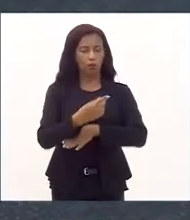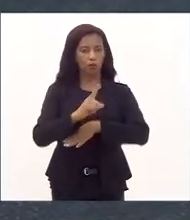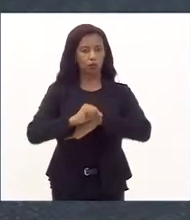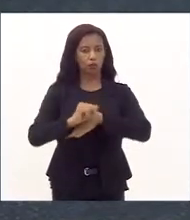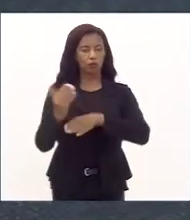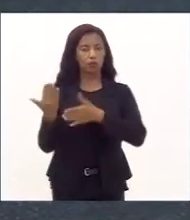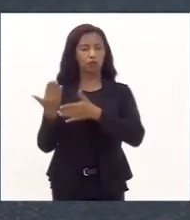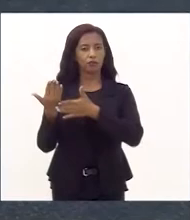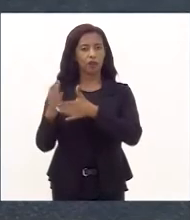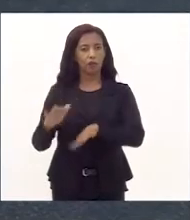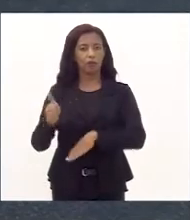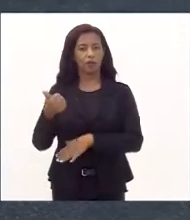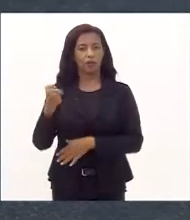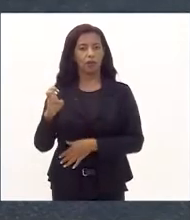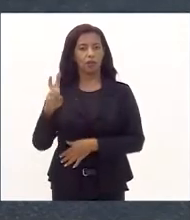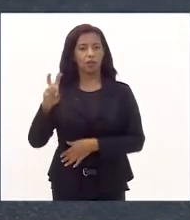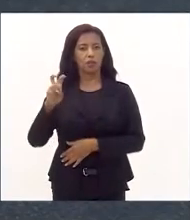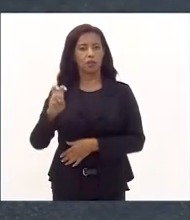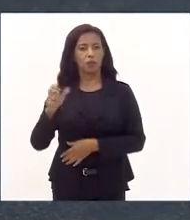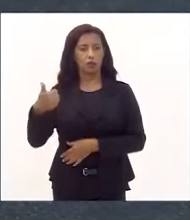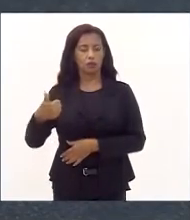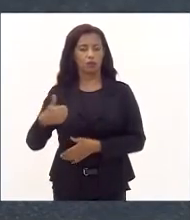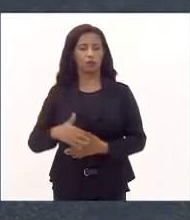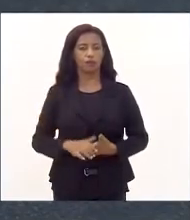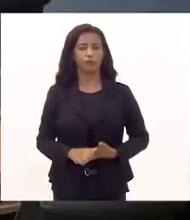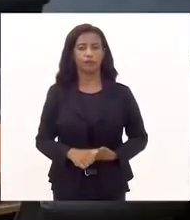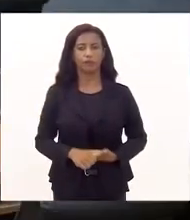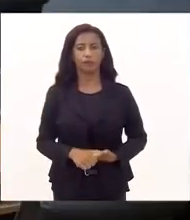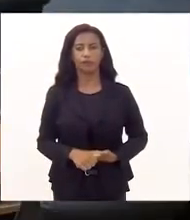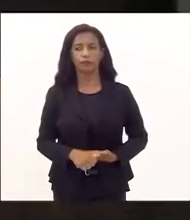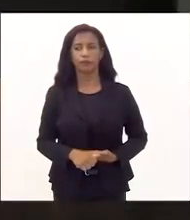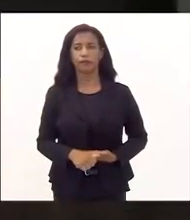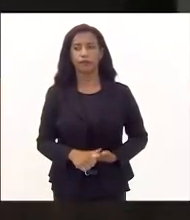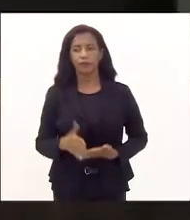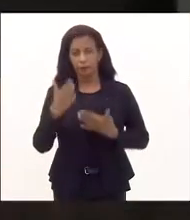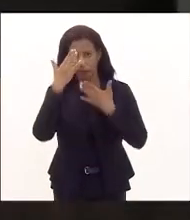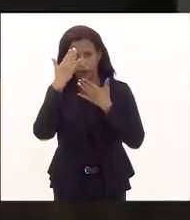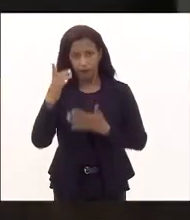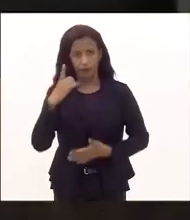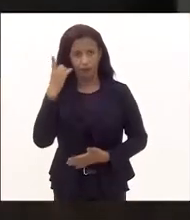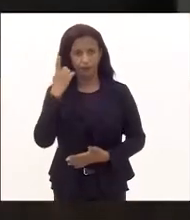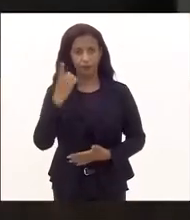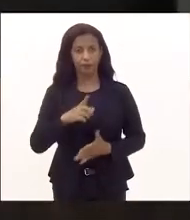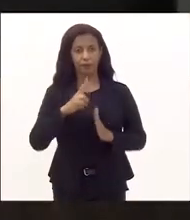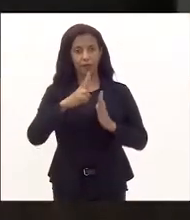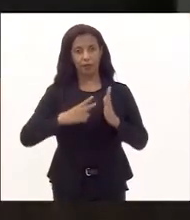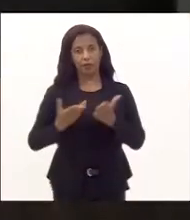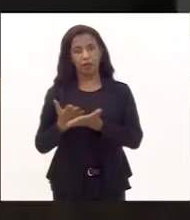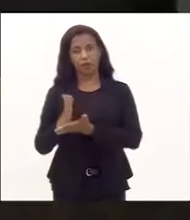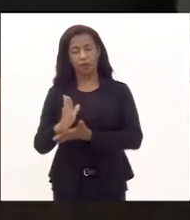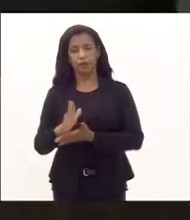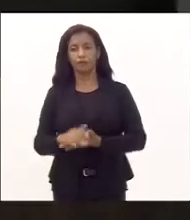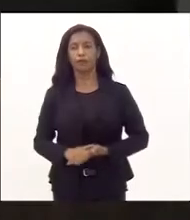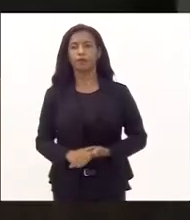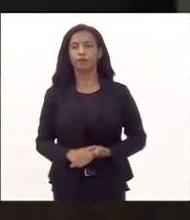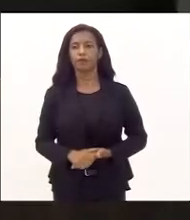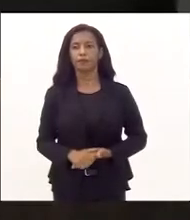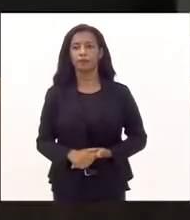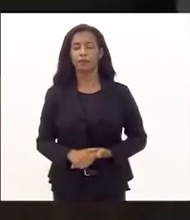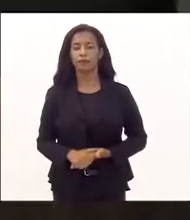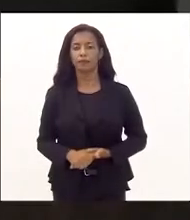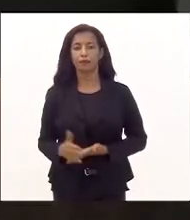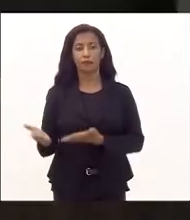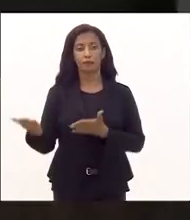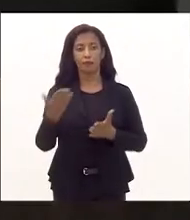horas, encerrou-se às 15 horas e 51 minutos. Obrigado, deputada. Lida e aprovada a